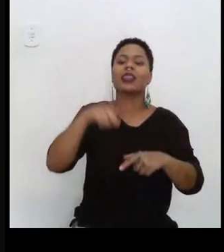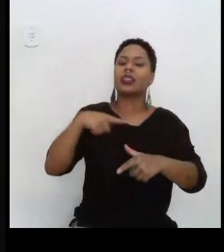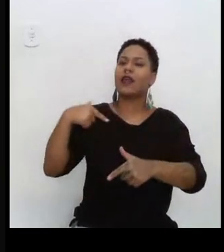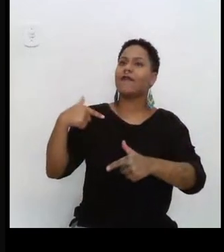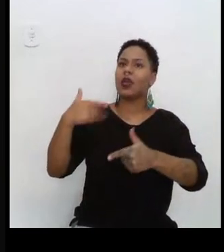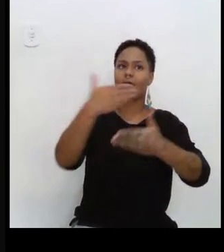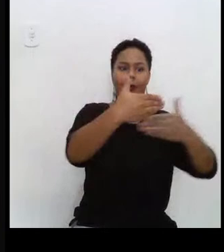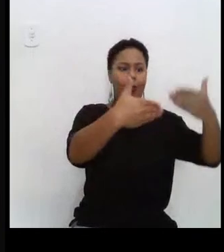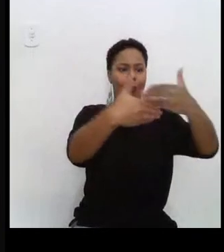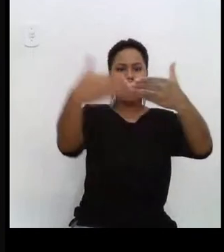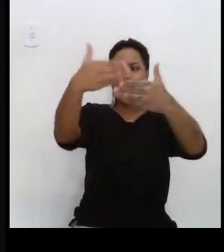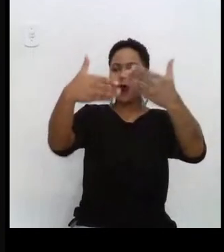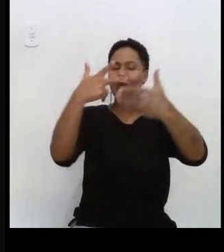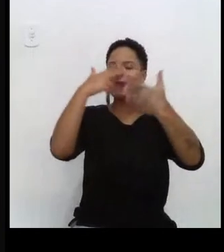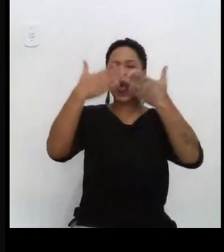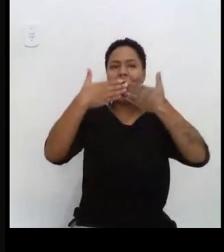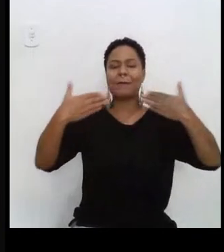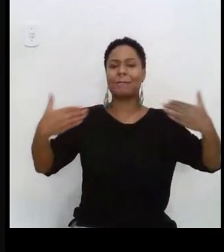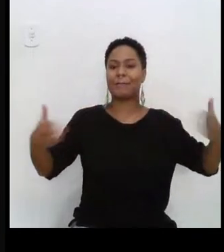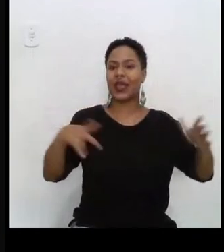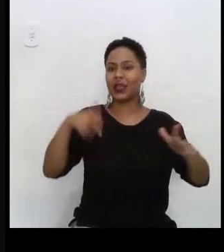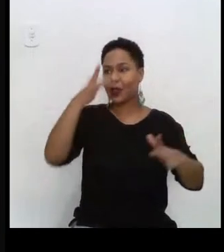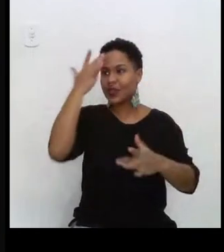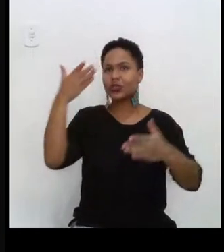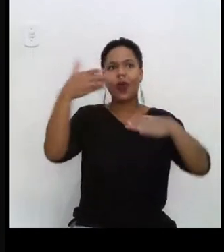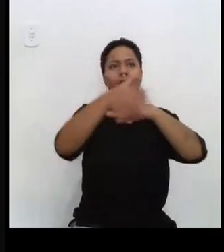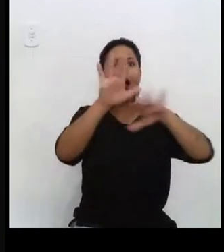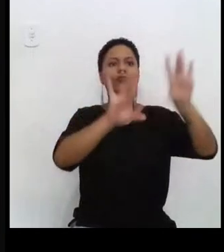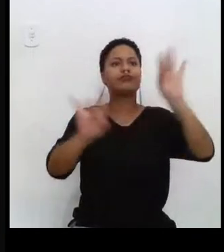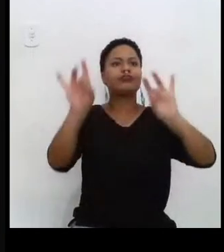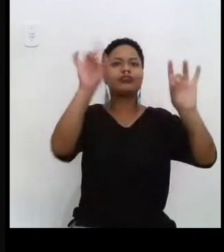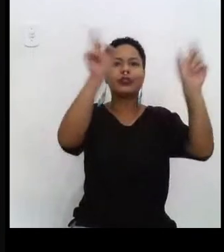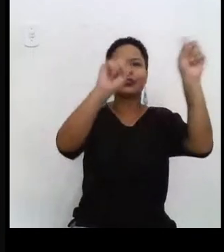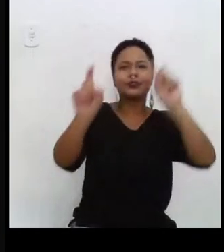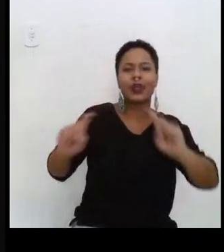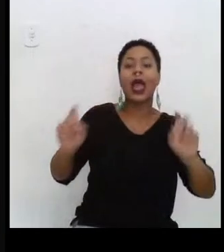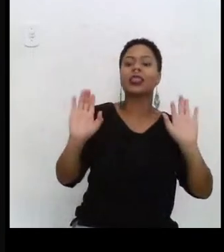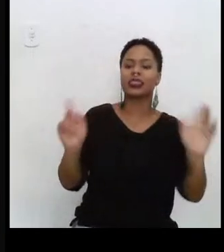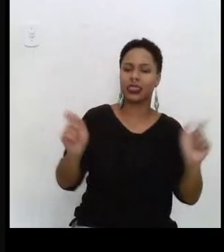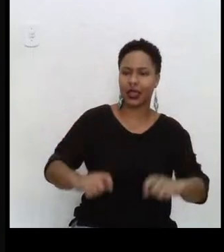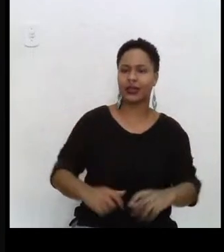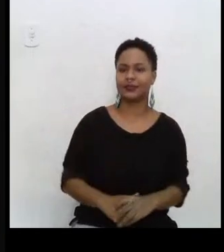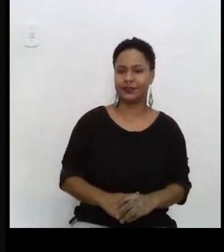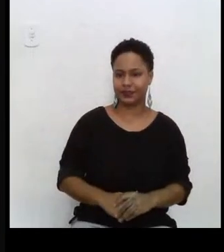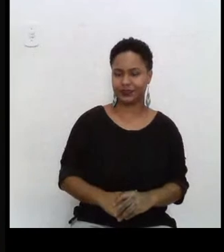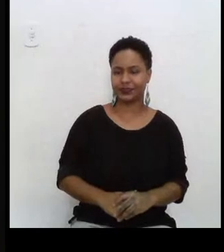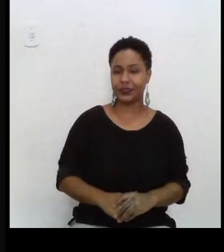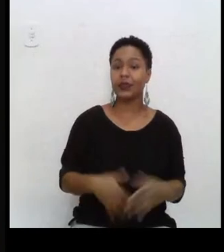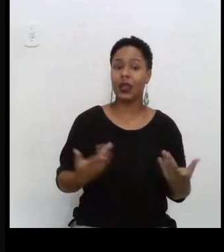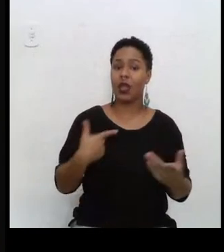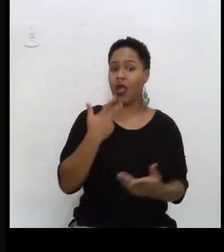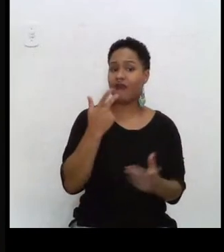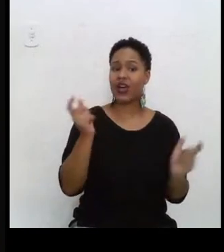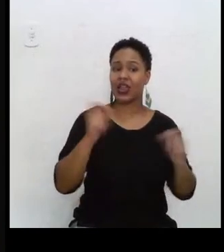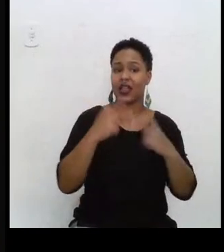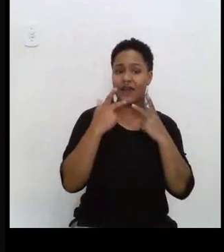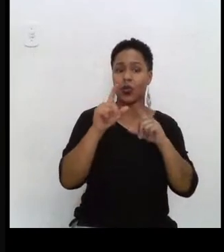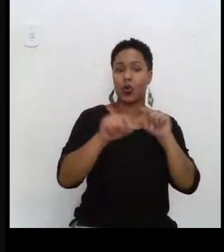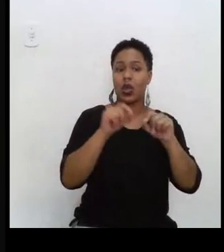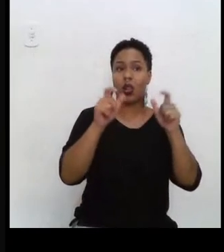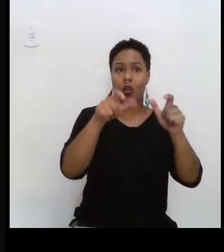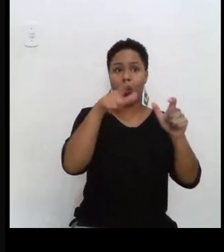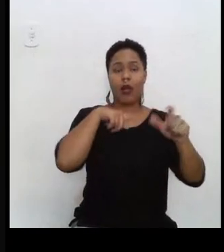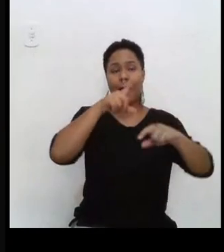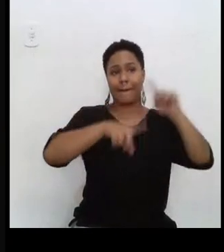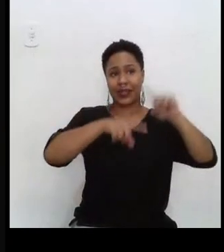constante actividad odiamos decir que si um lugar material melhor escuta